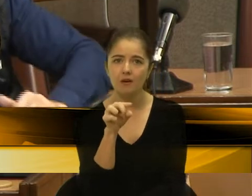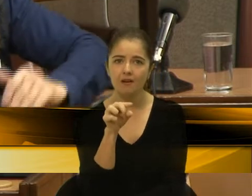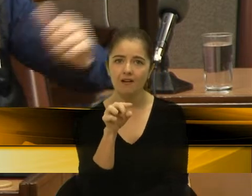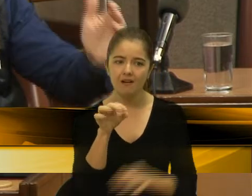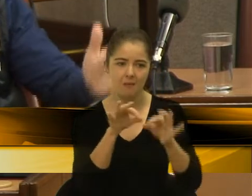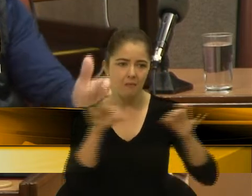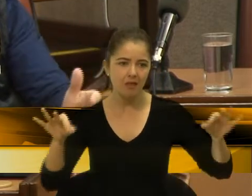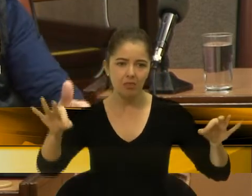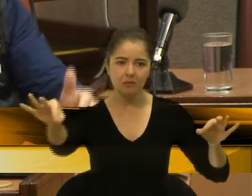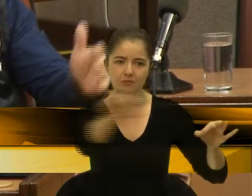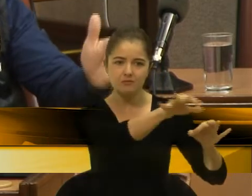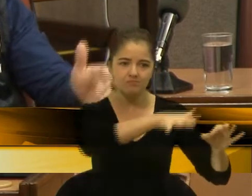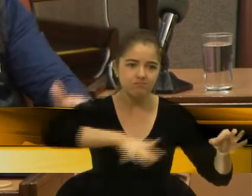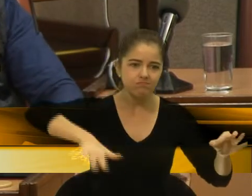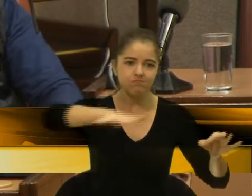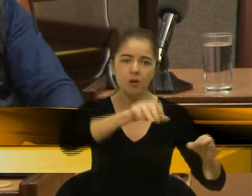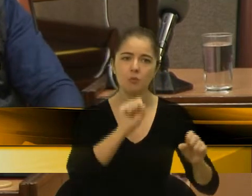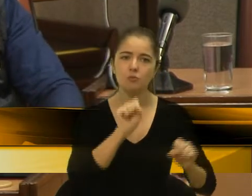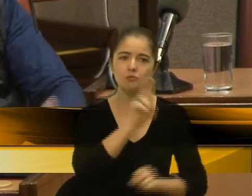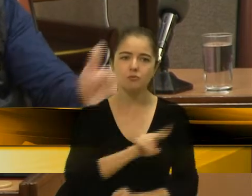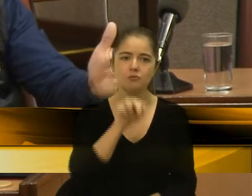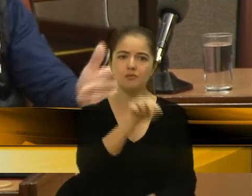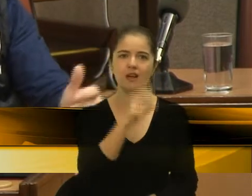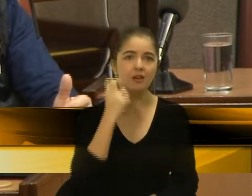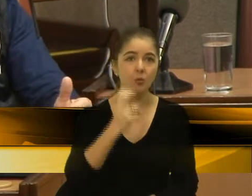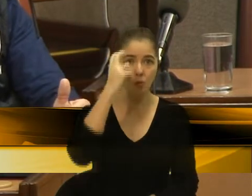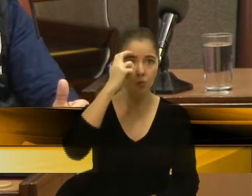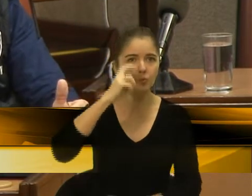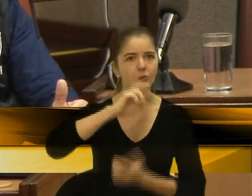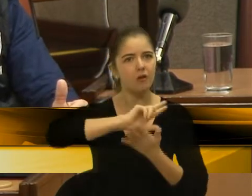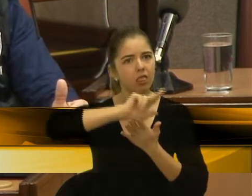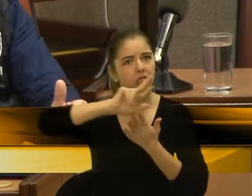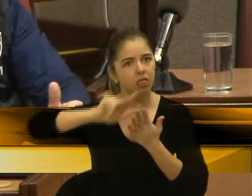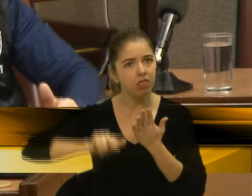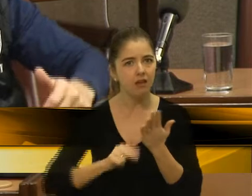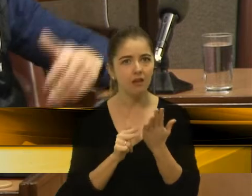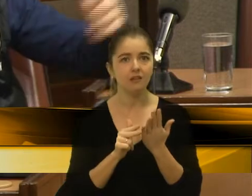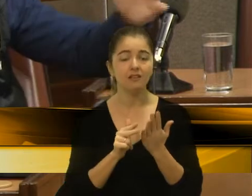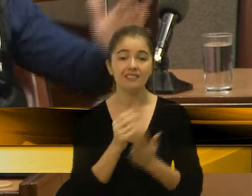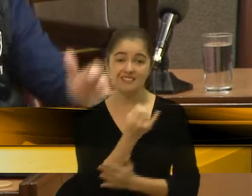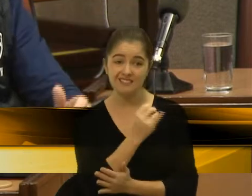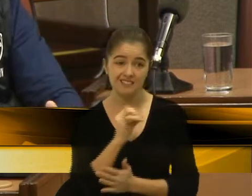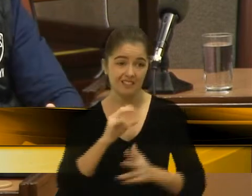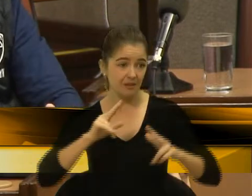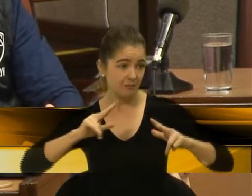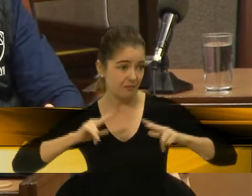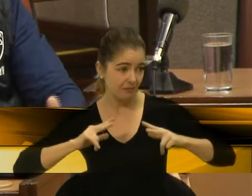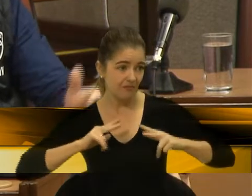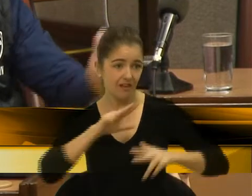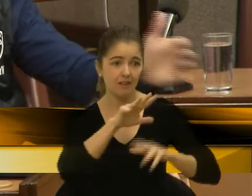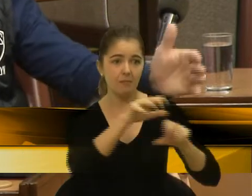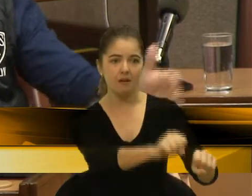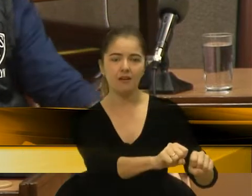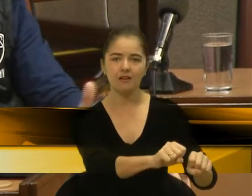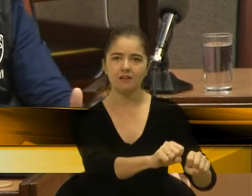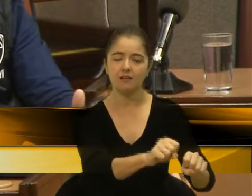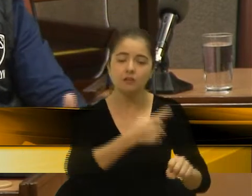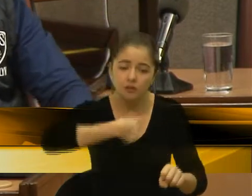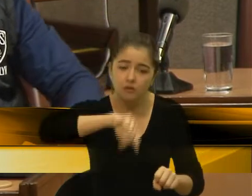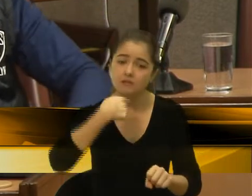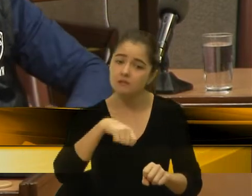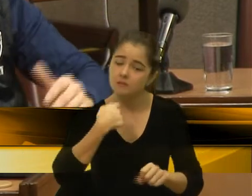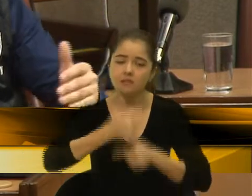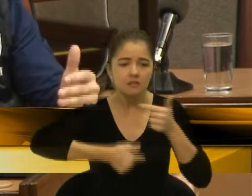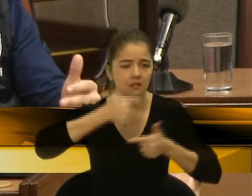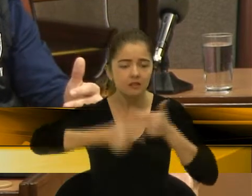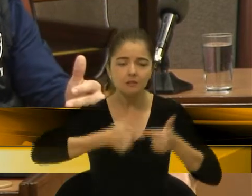espaço multicultural. E eu defendo que a iniciativa privada tome conta da Maesa por uma concessão de 20, 30 anos. A gente tem que trabalhar a partir disso. Só